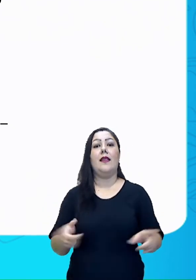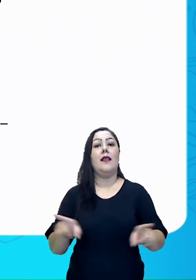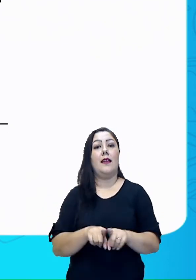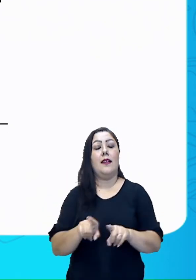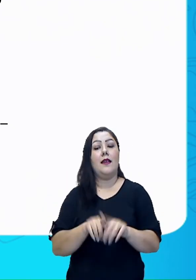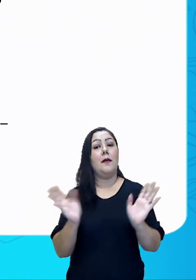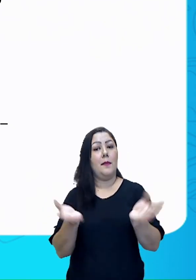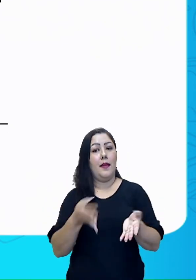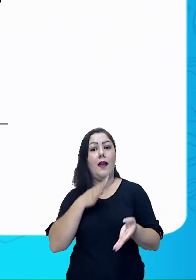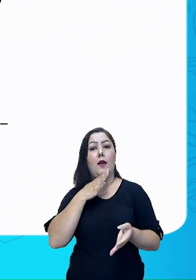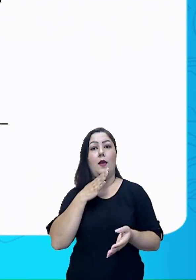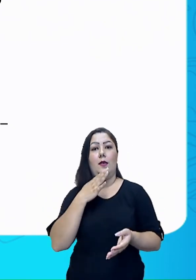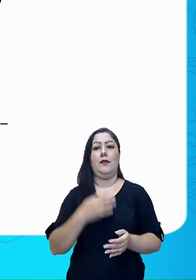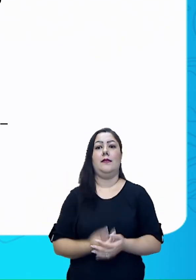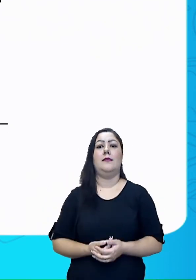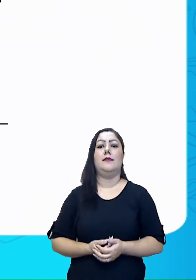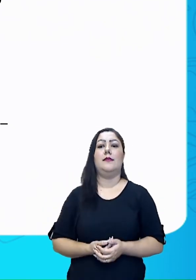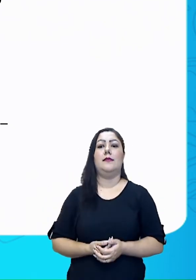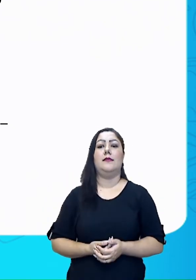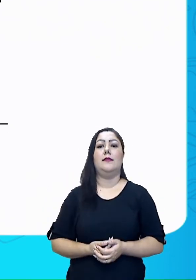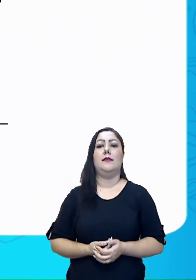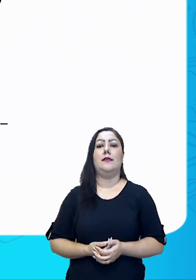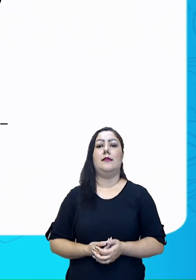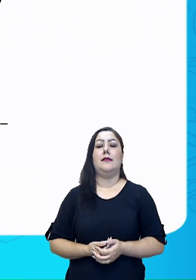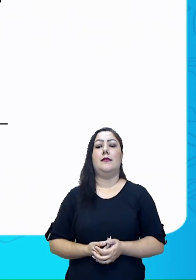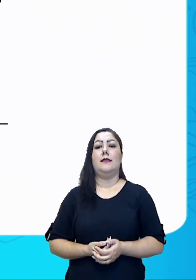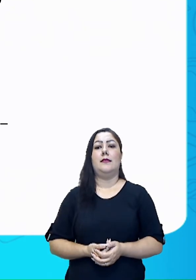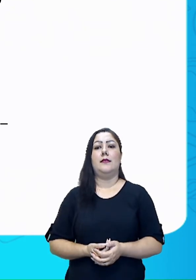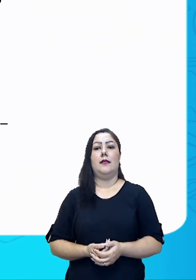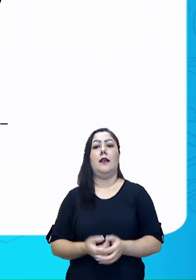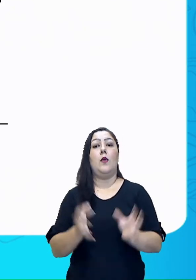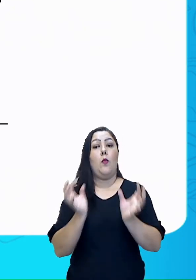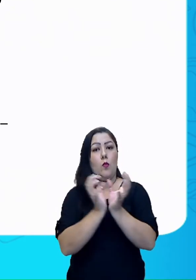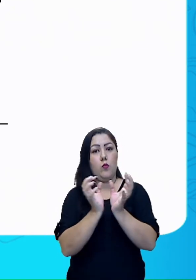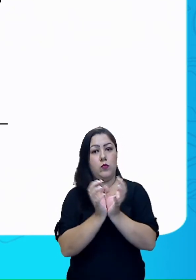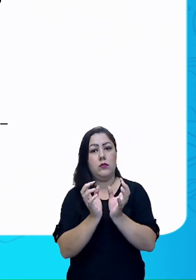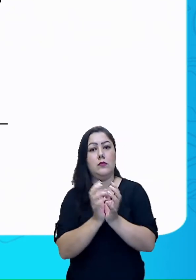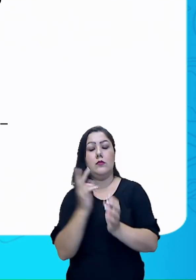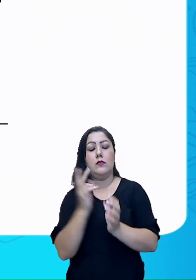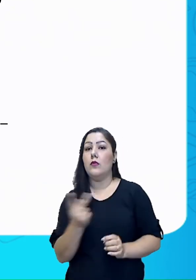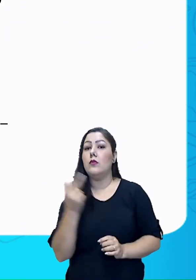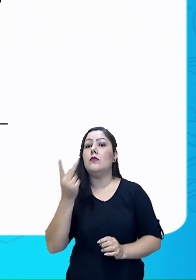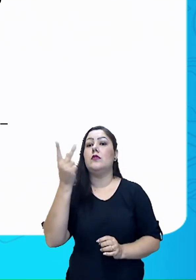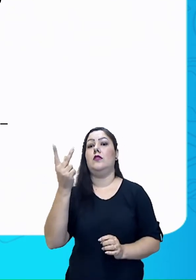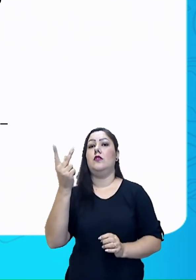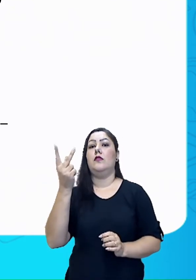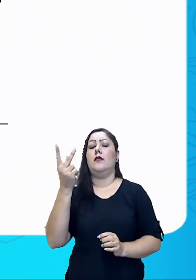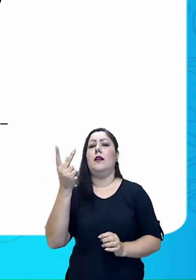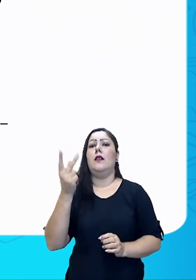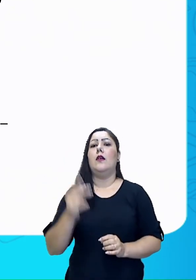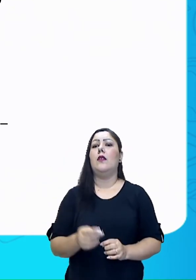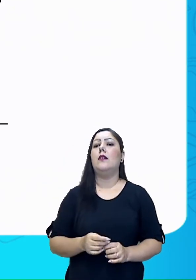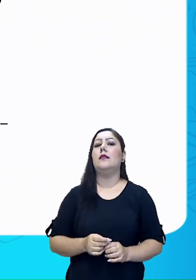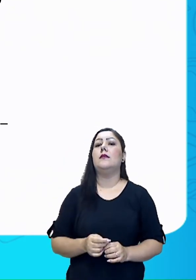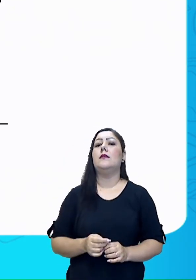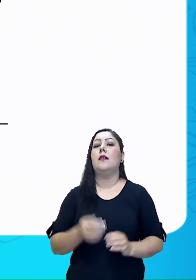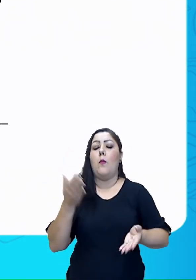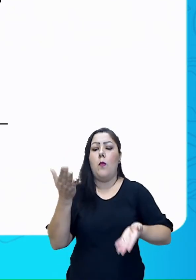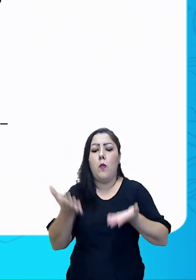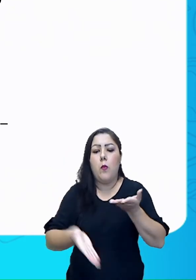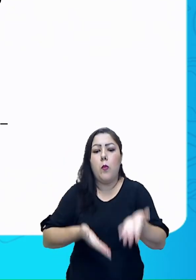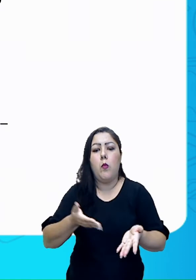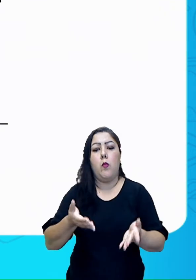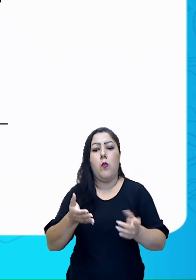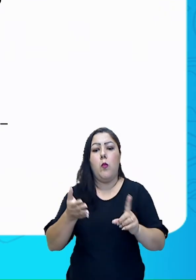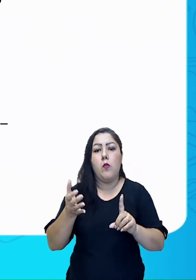agora alguns patrimônios que são protegidos por tombamento. O que é isso?